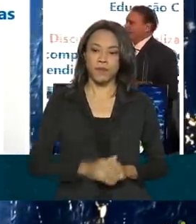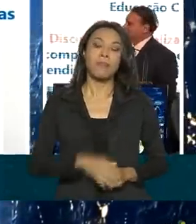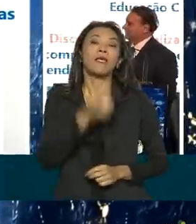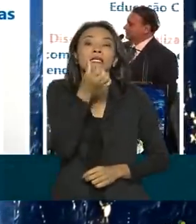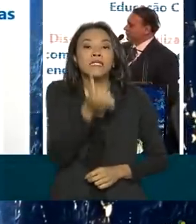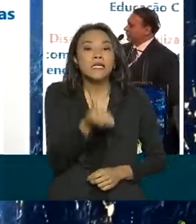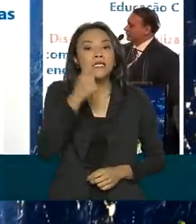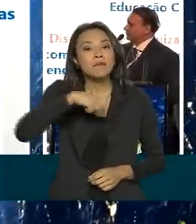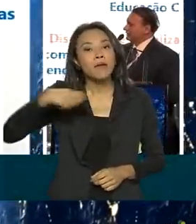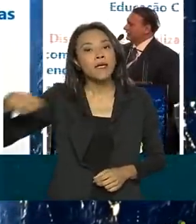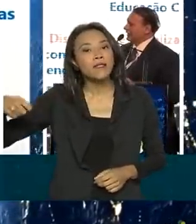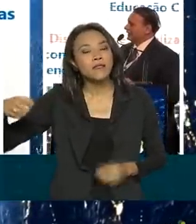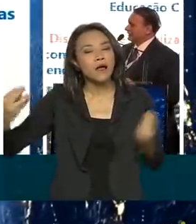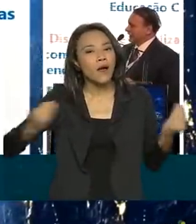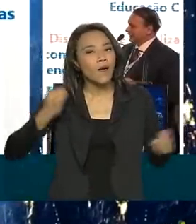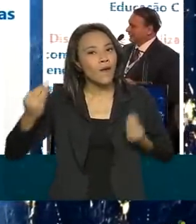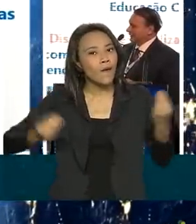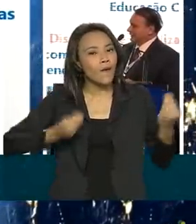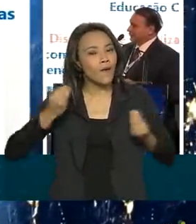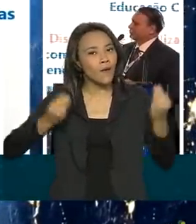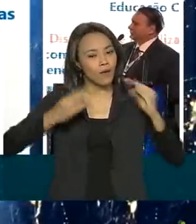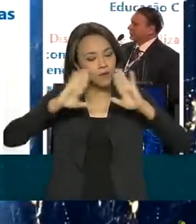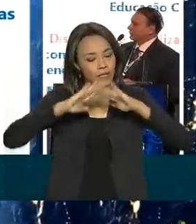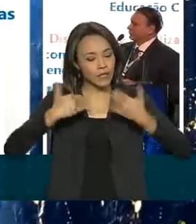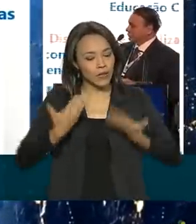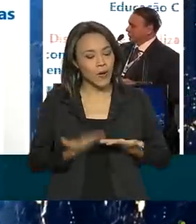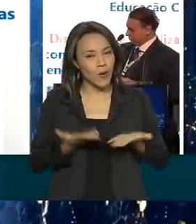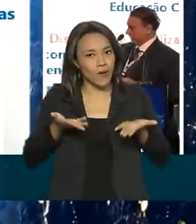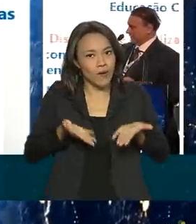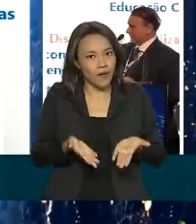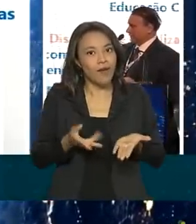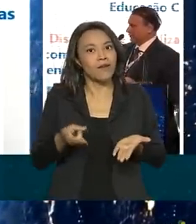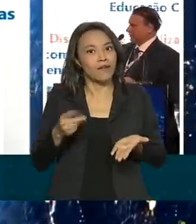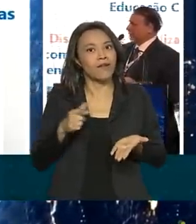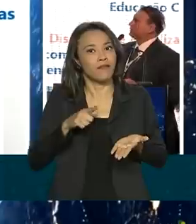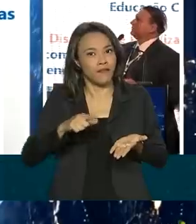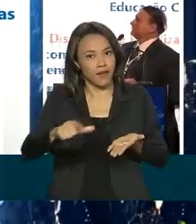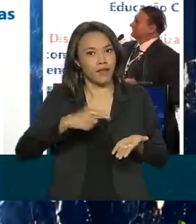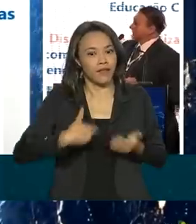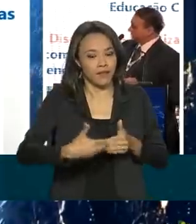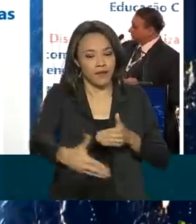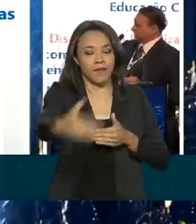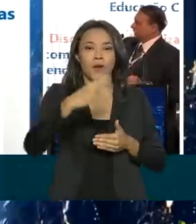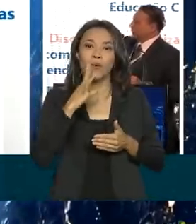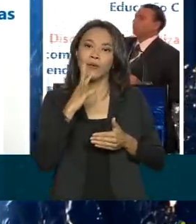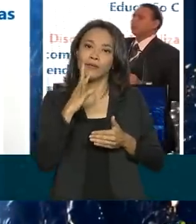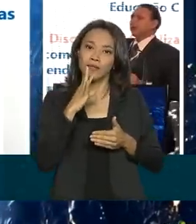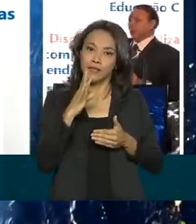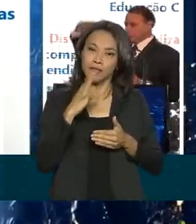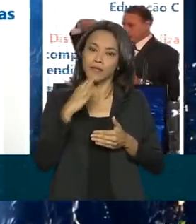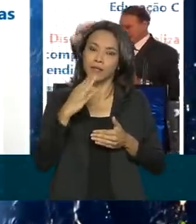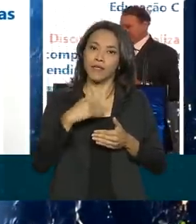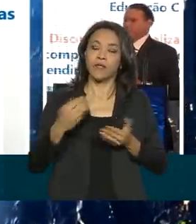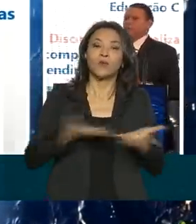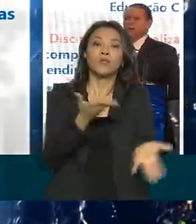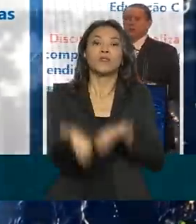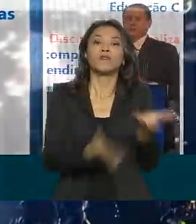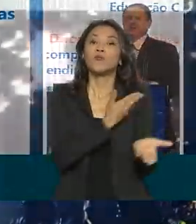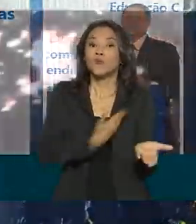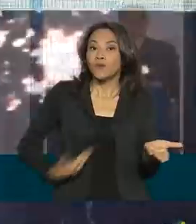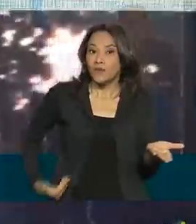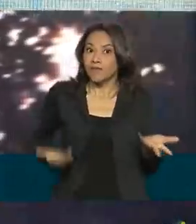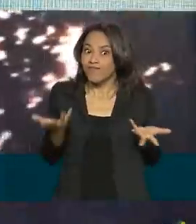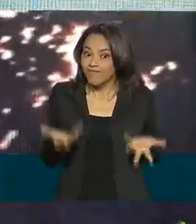estarão essas escolas conhecendo a realidade do serviço público brasileiro? Nós precisamos ter como valor